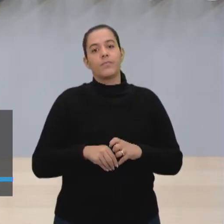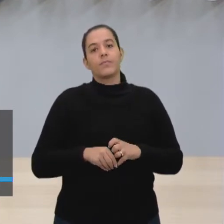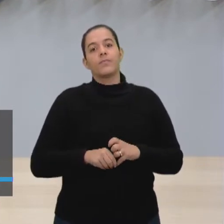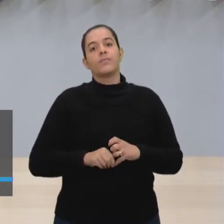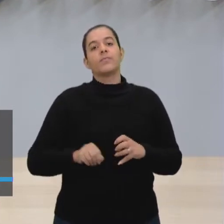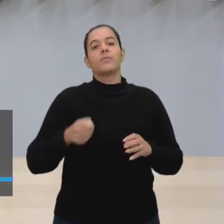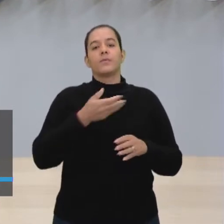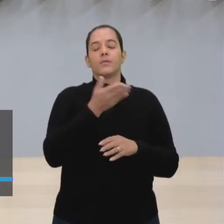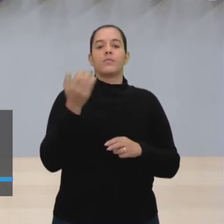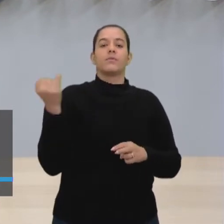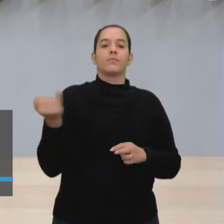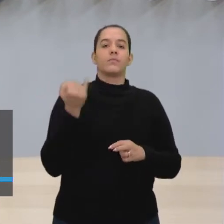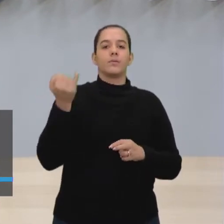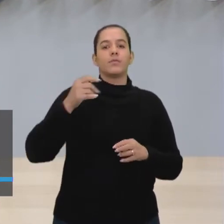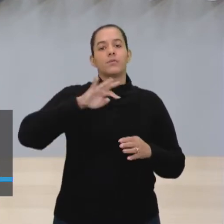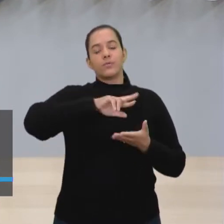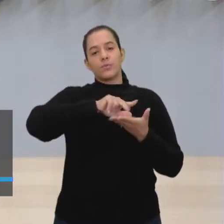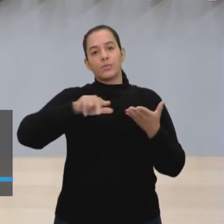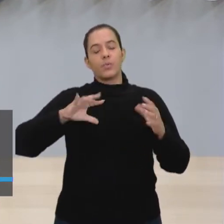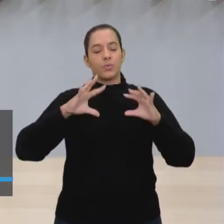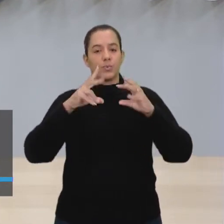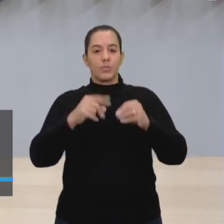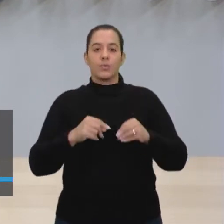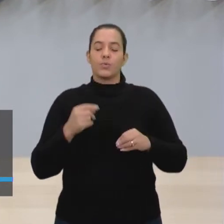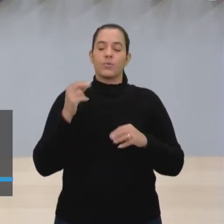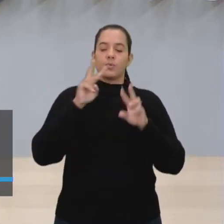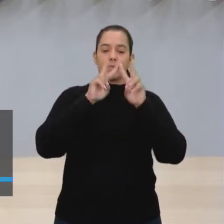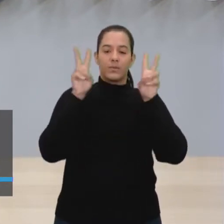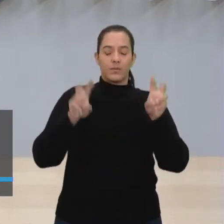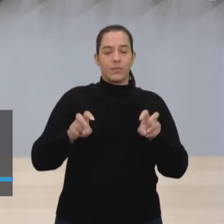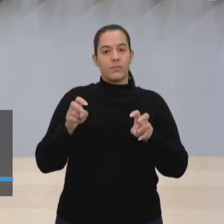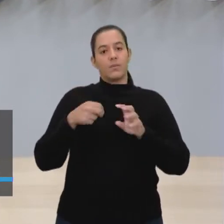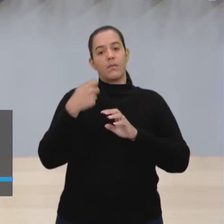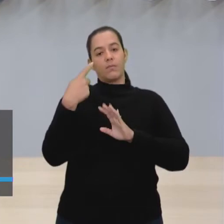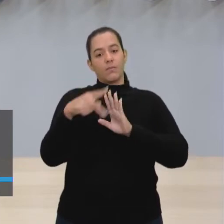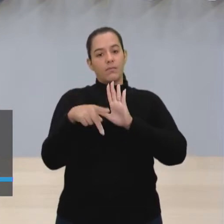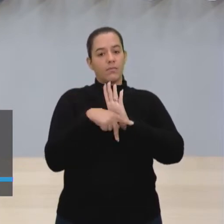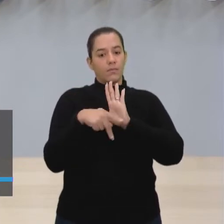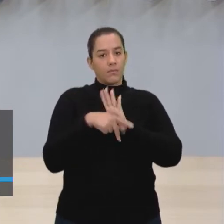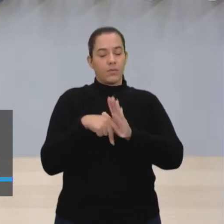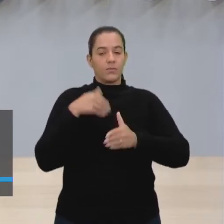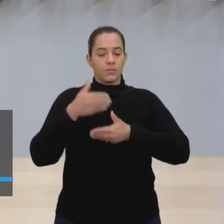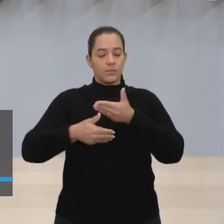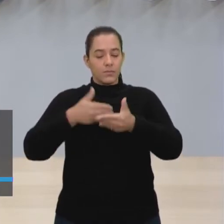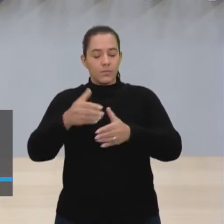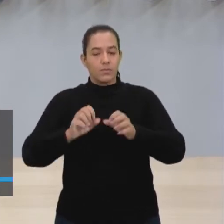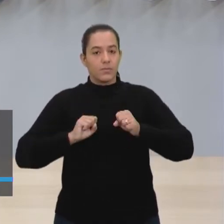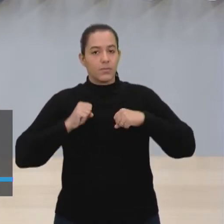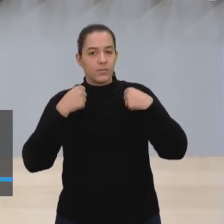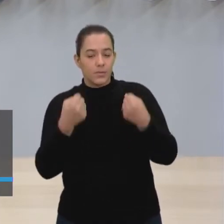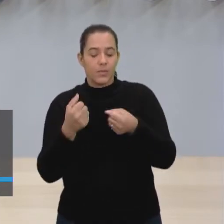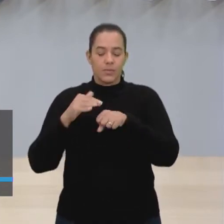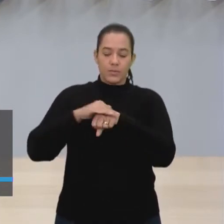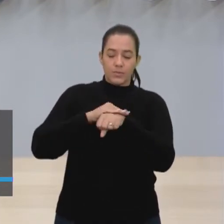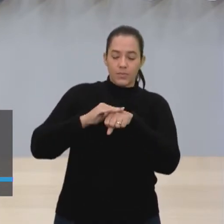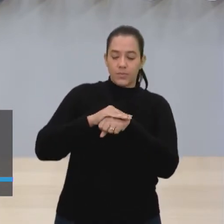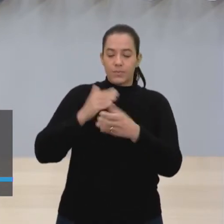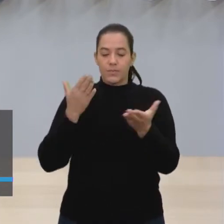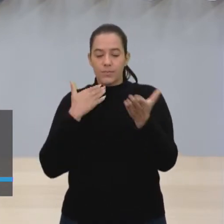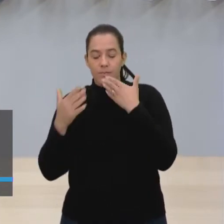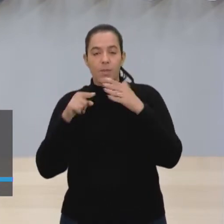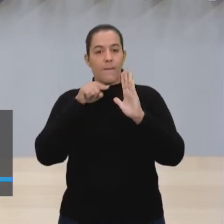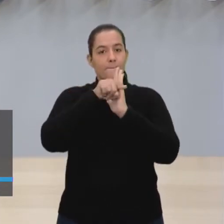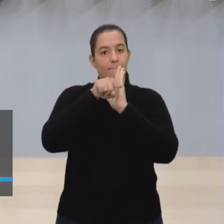aproprie desses temas, né? Se envolva mais com isso, com conversas, com entrevistas,